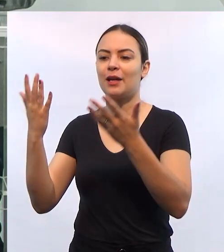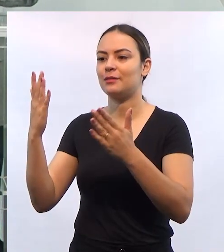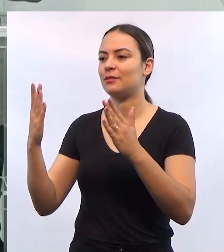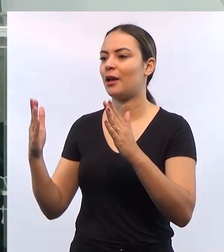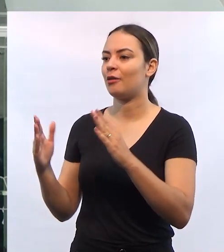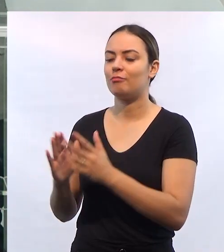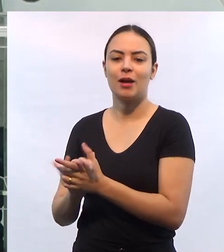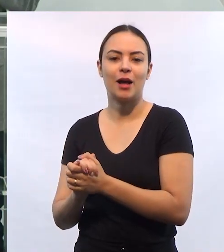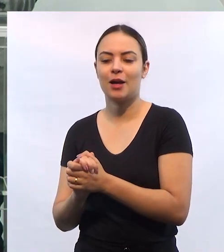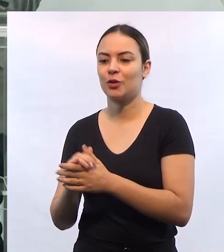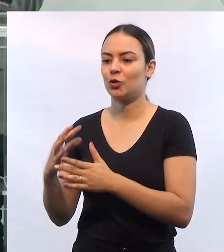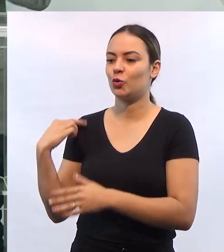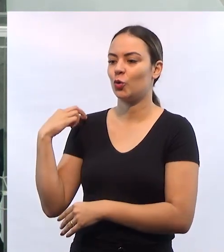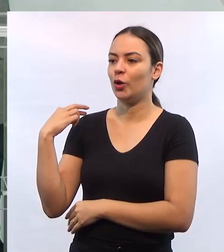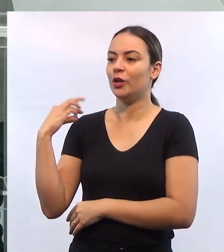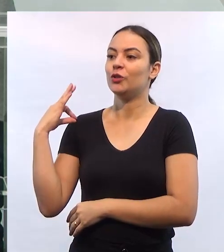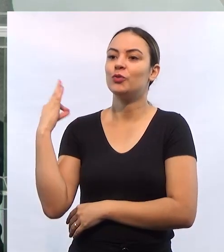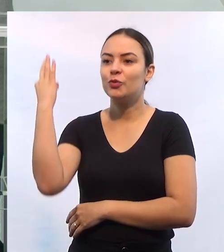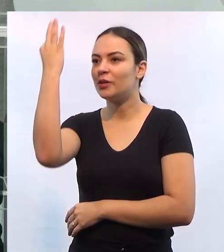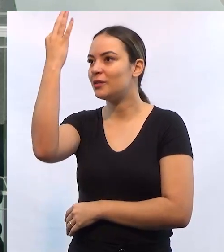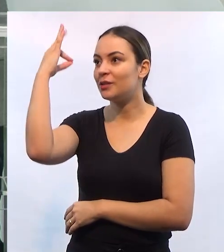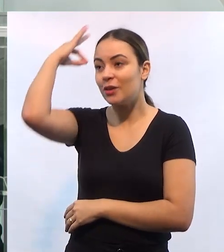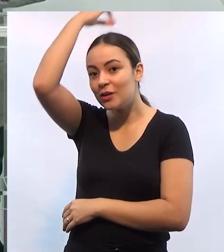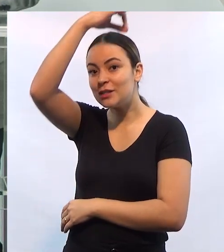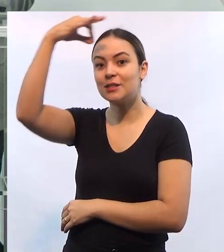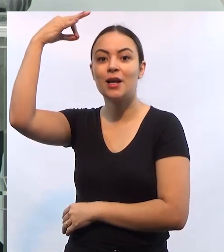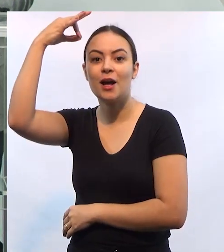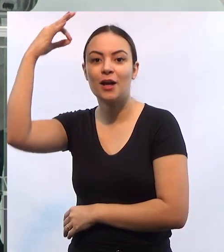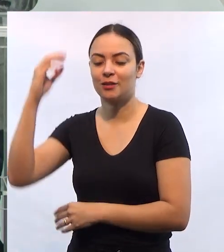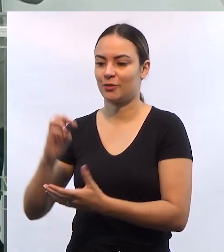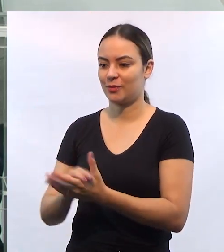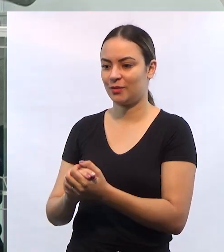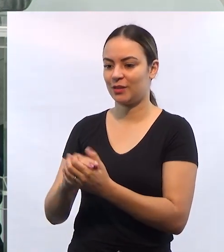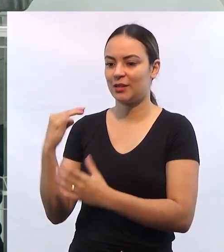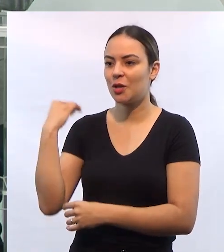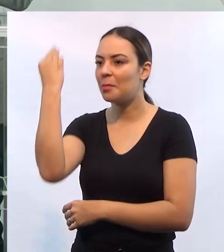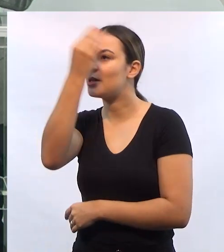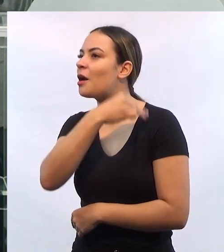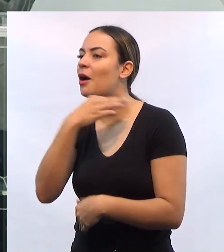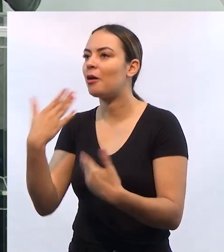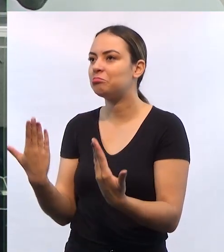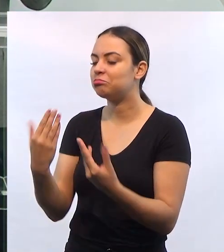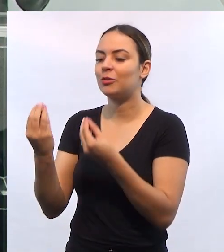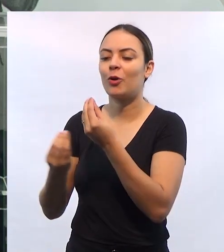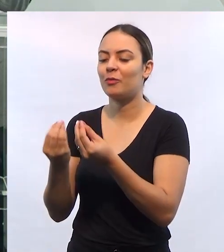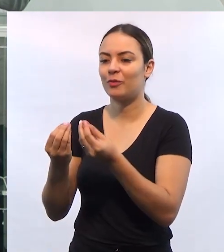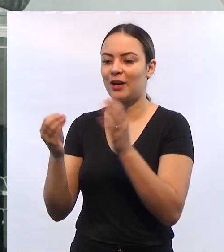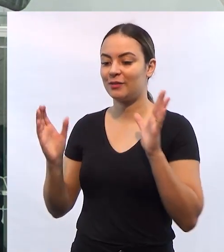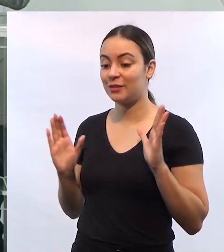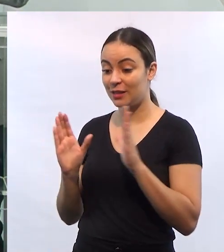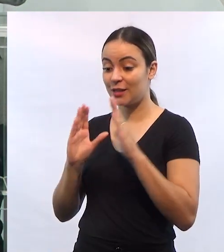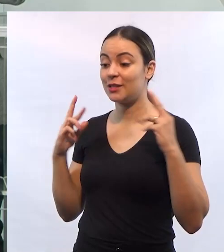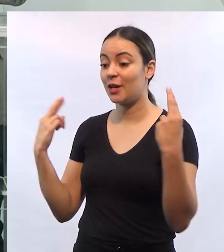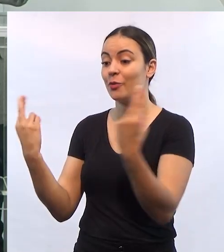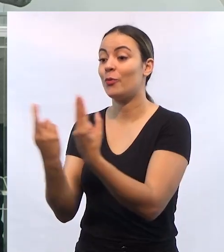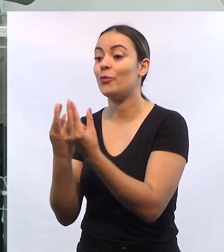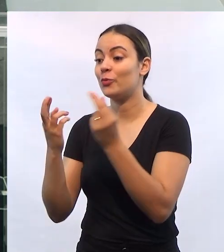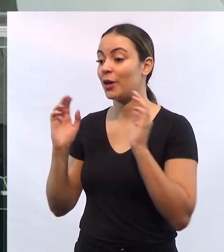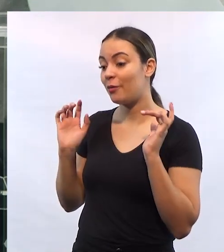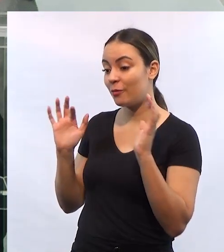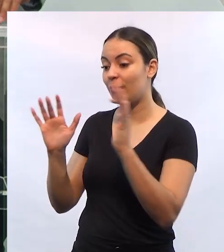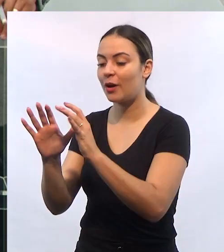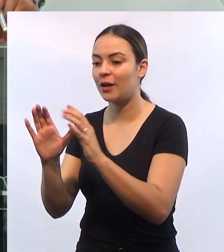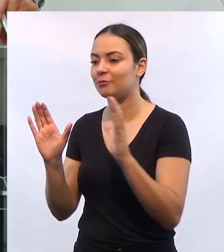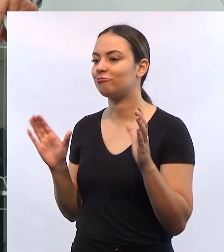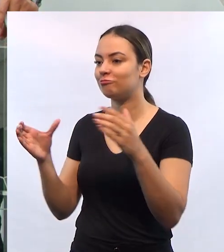do santo lá não sei das quantas, da Nossa Senhora lá de não sei das quantas. Vocês se reúnem, vocês vão. Isso são hábitos e